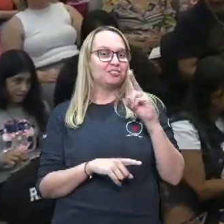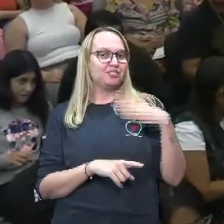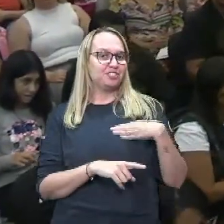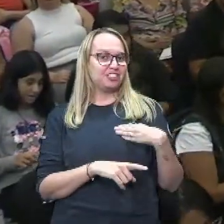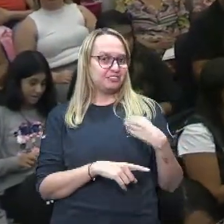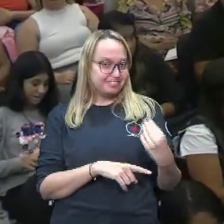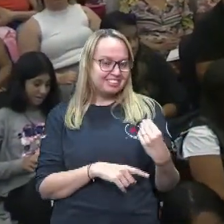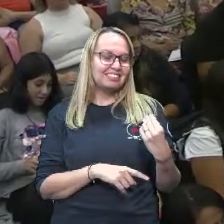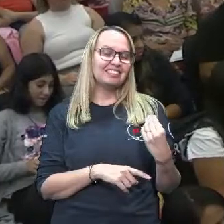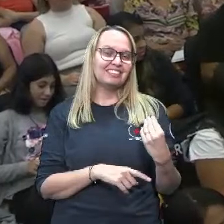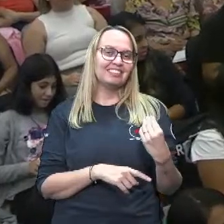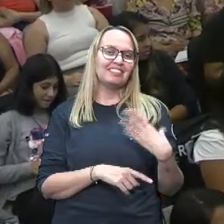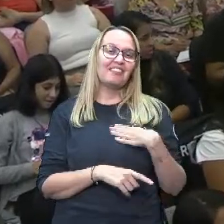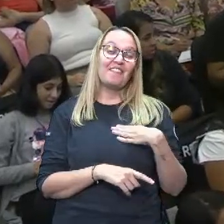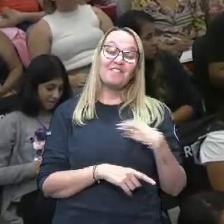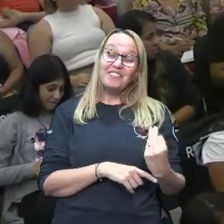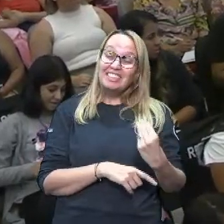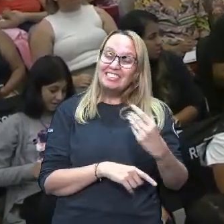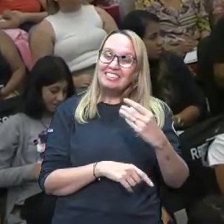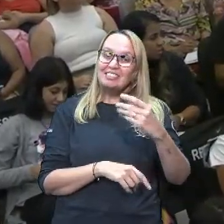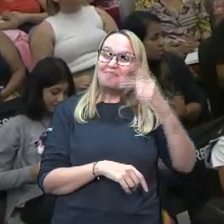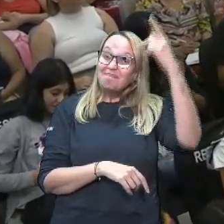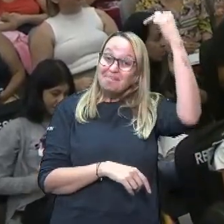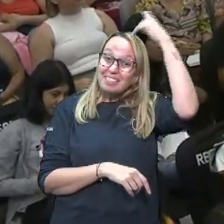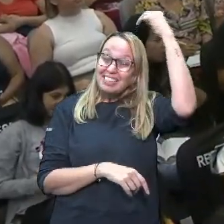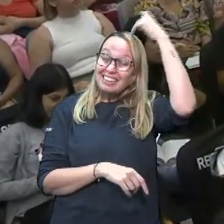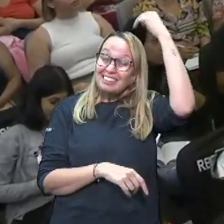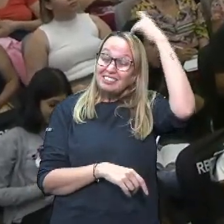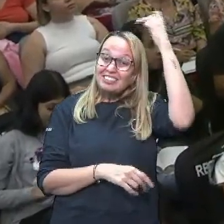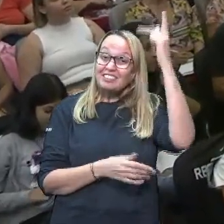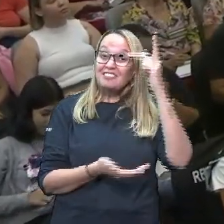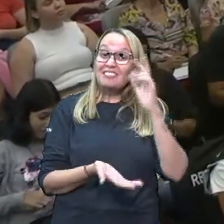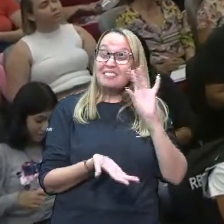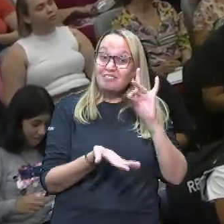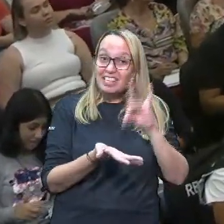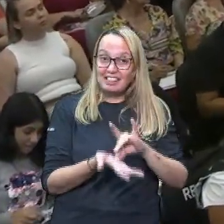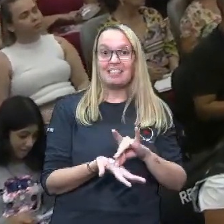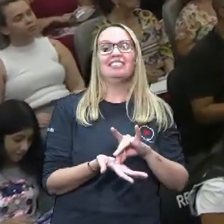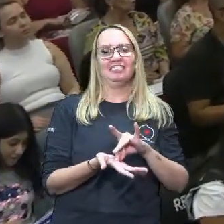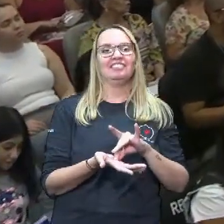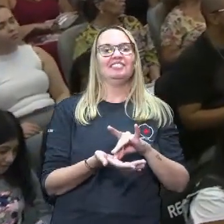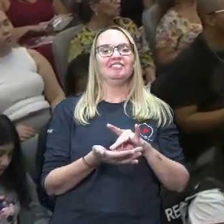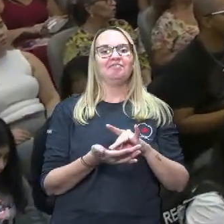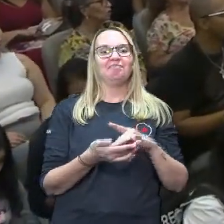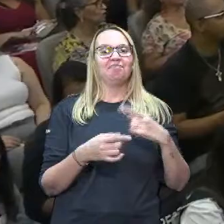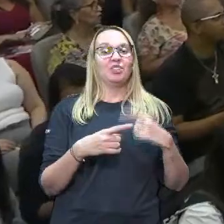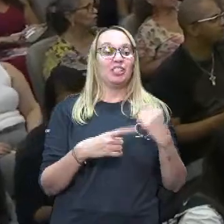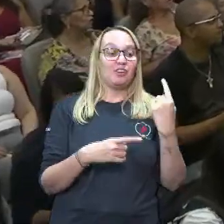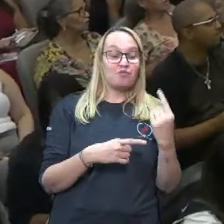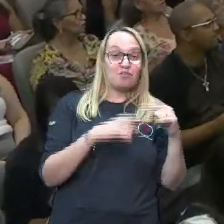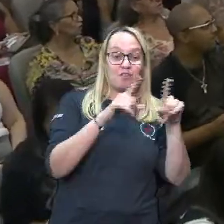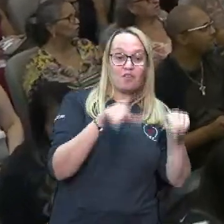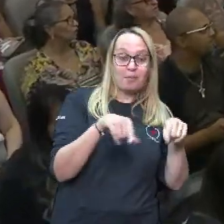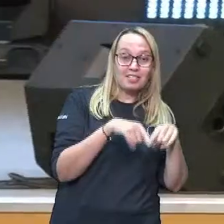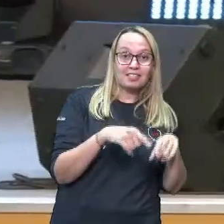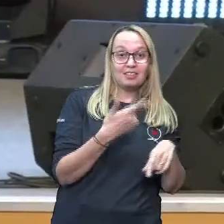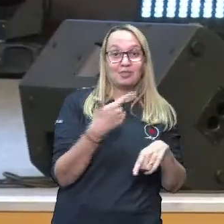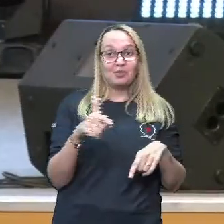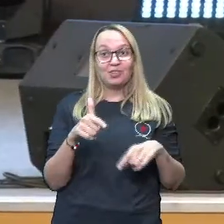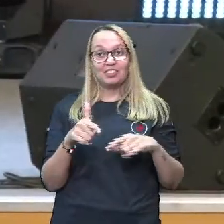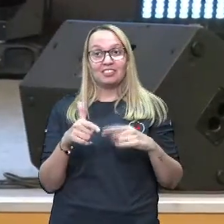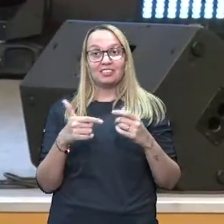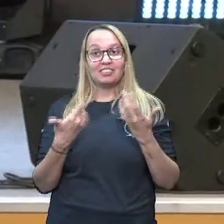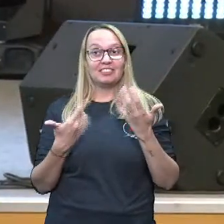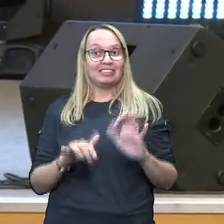eles são muito, muito pentecostais, ela já levantou. Um foi para a salinha, um queria ficar no culto.